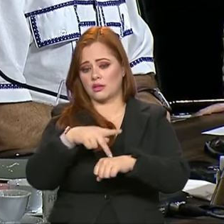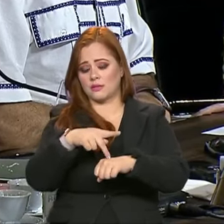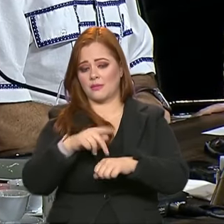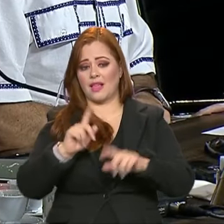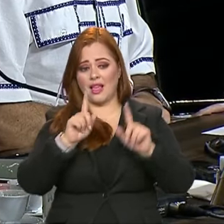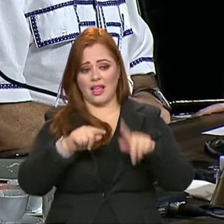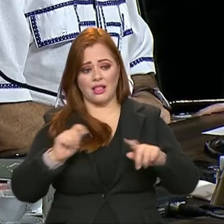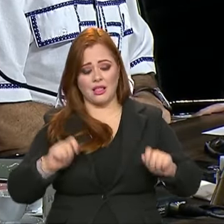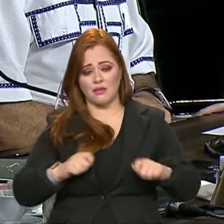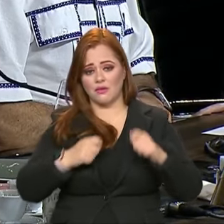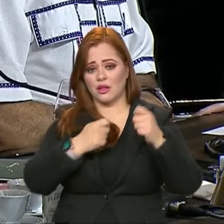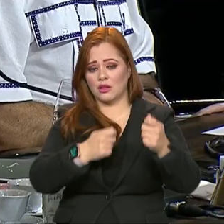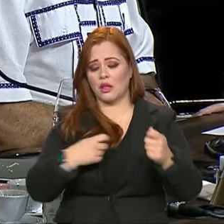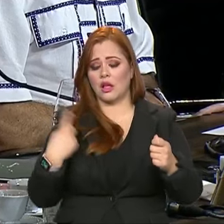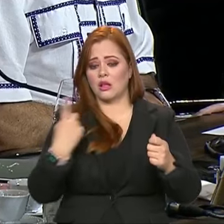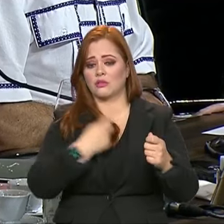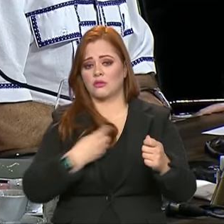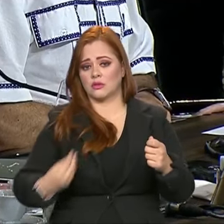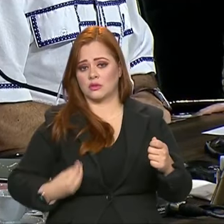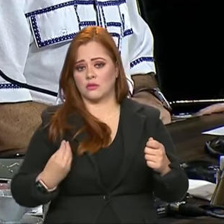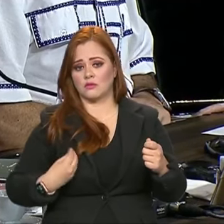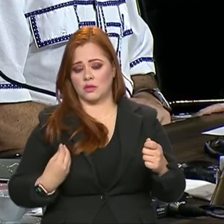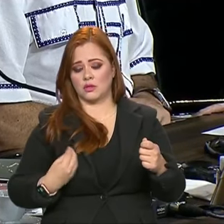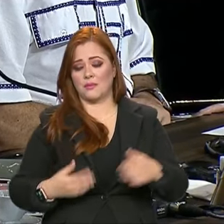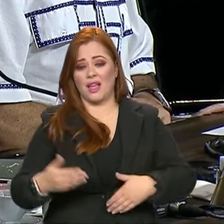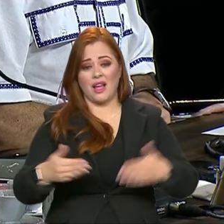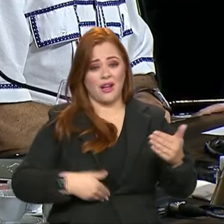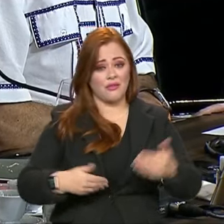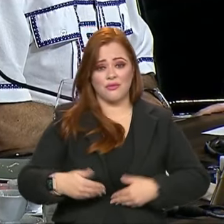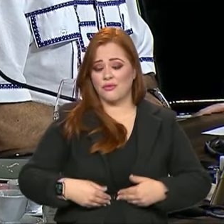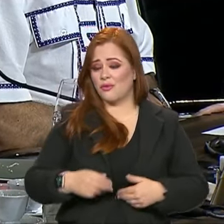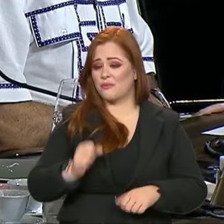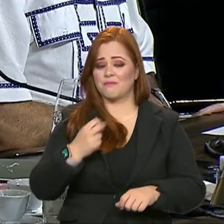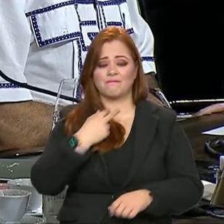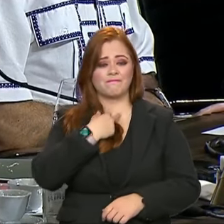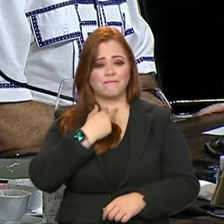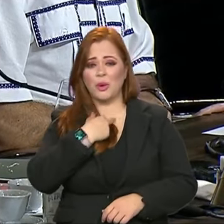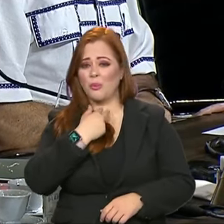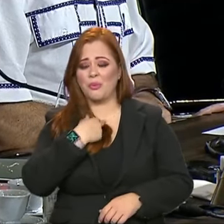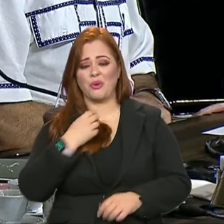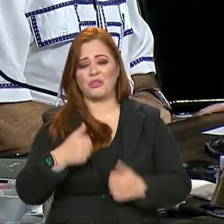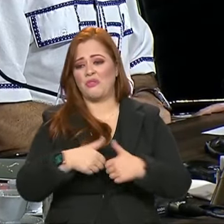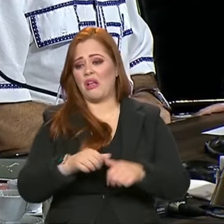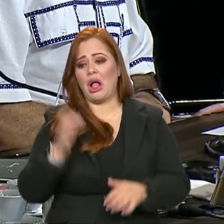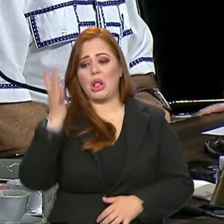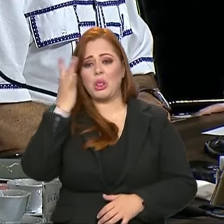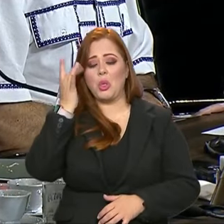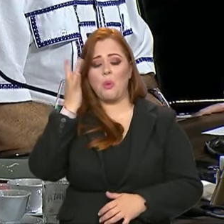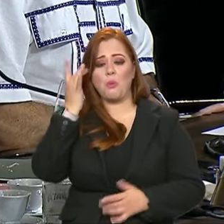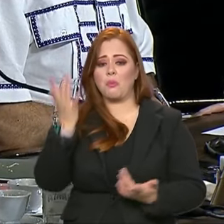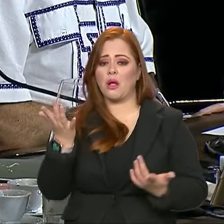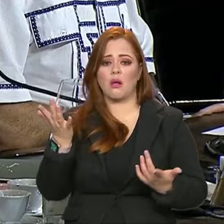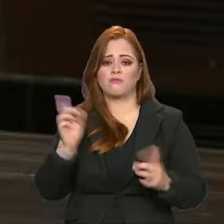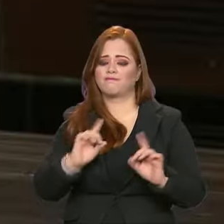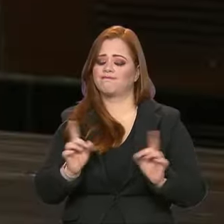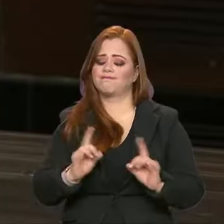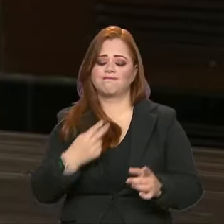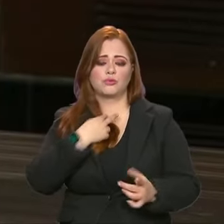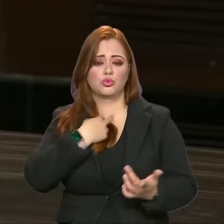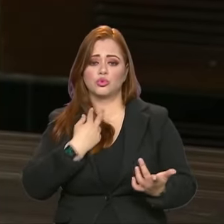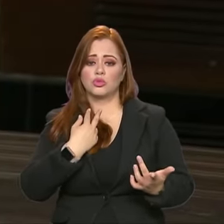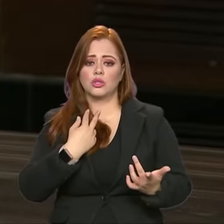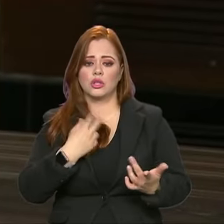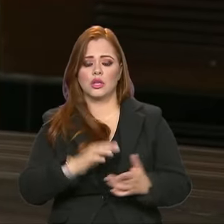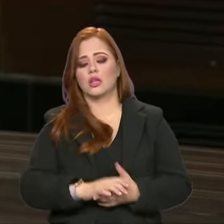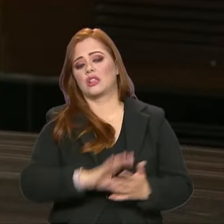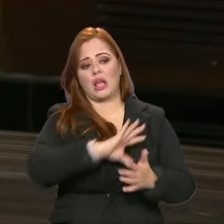defender nossos corpos. A fome não pode ser normalizada na região pan-amazônica, nem a